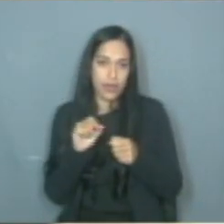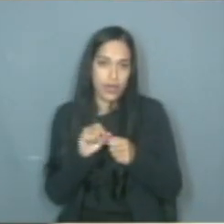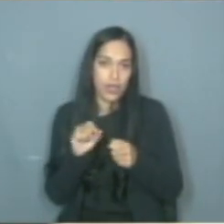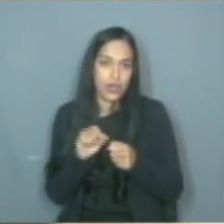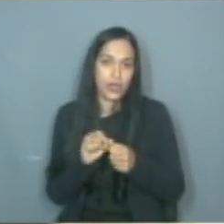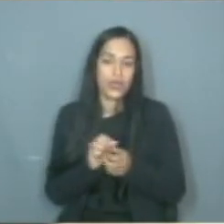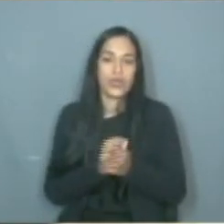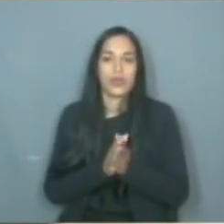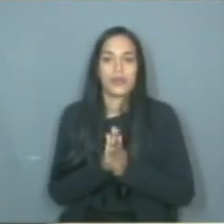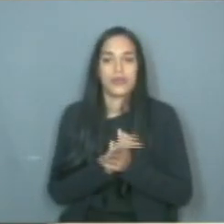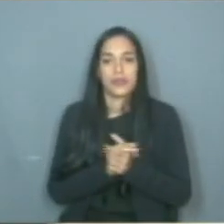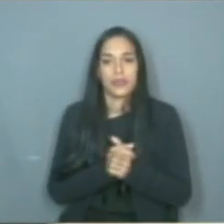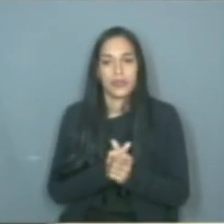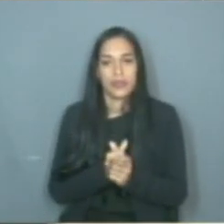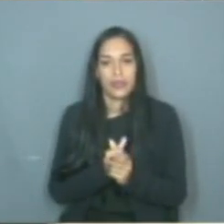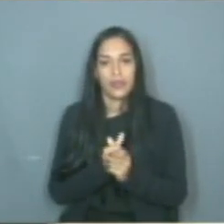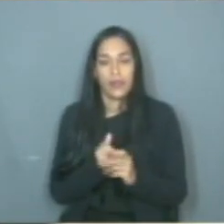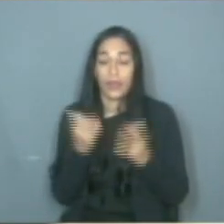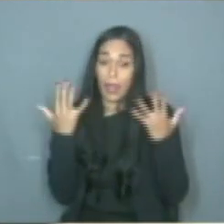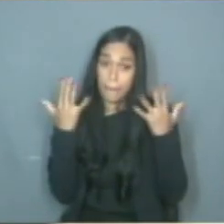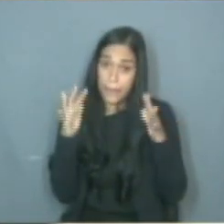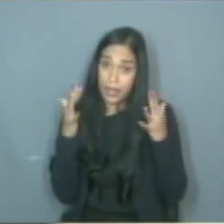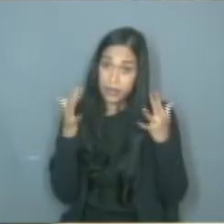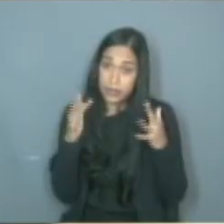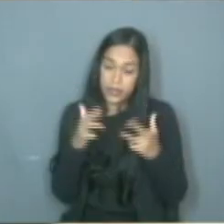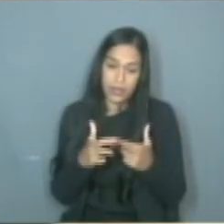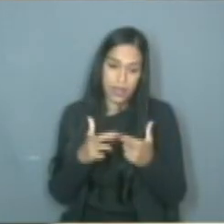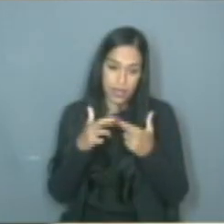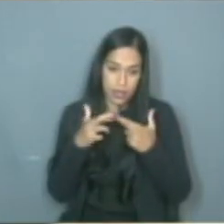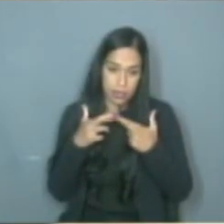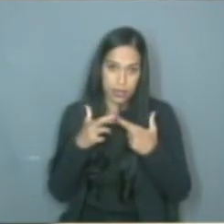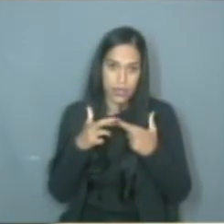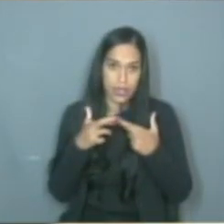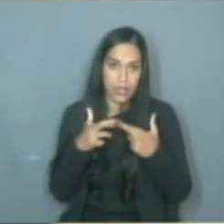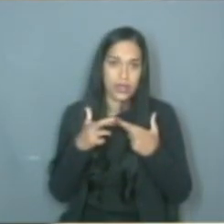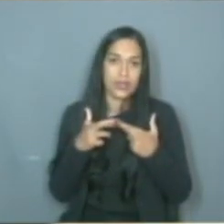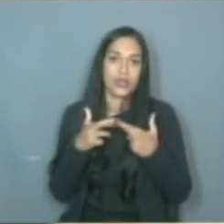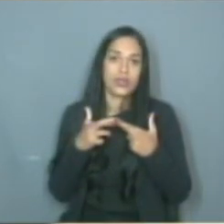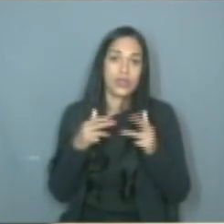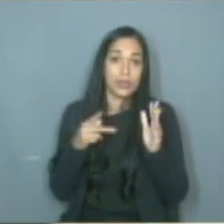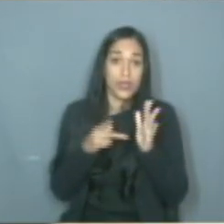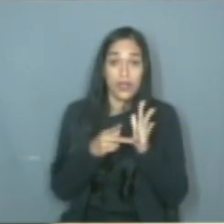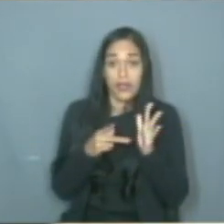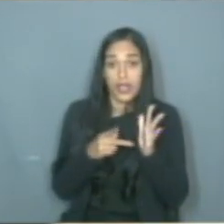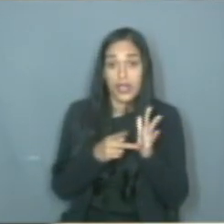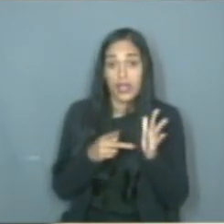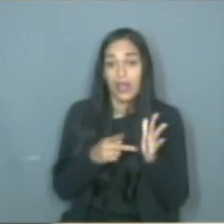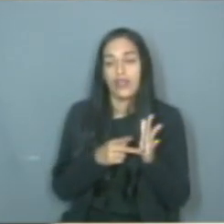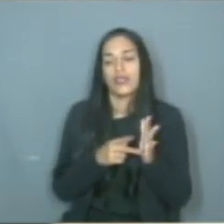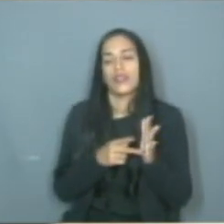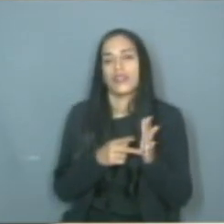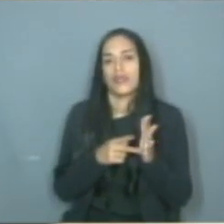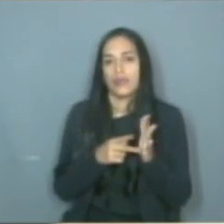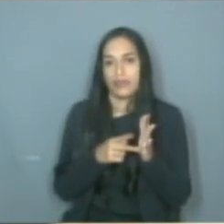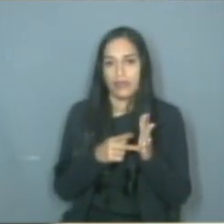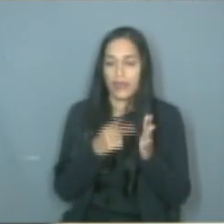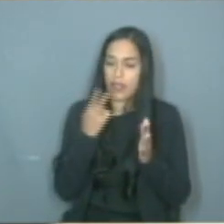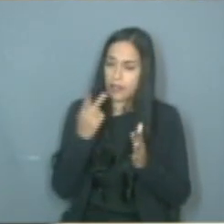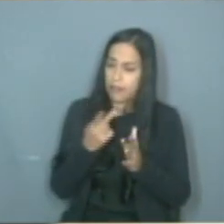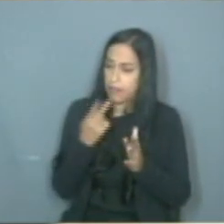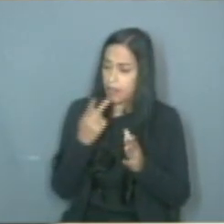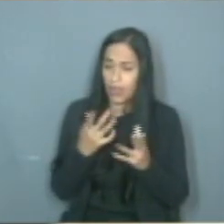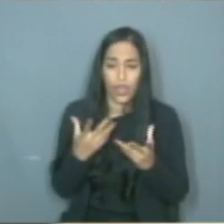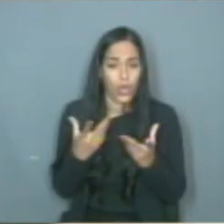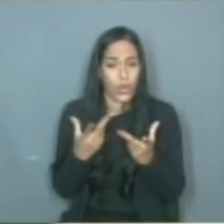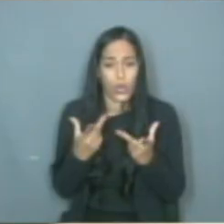Então, parabenizar a senhora pelos requerimentos, pela verdade em que você coloca todas as